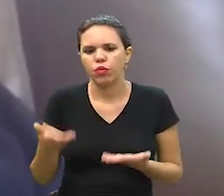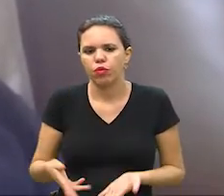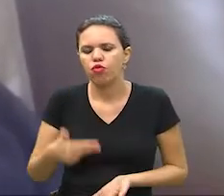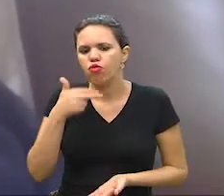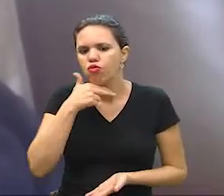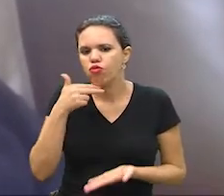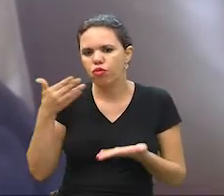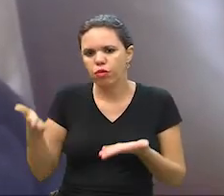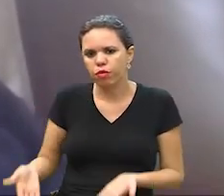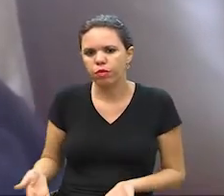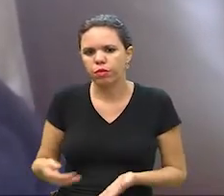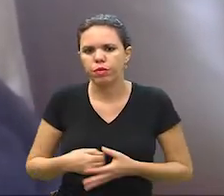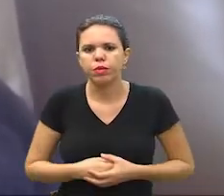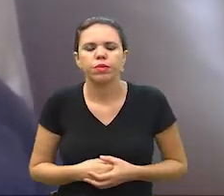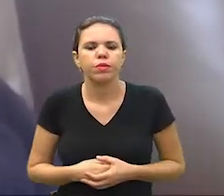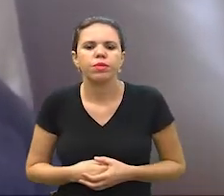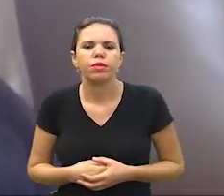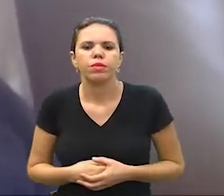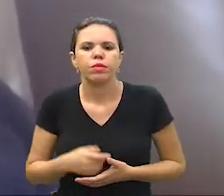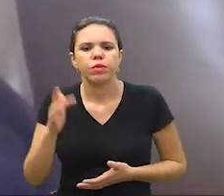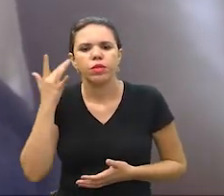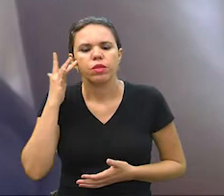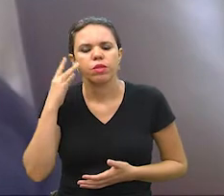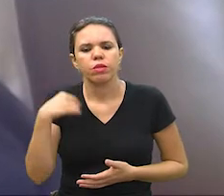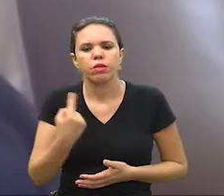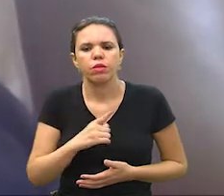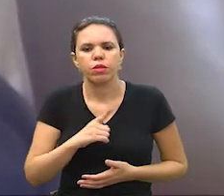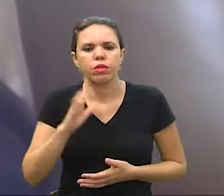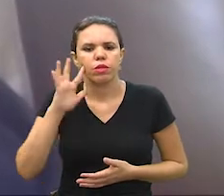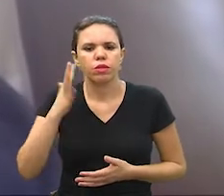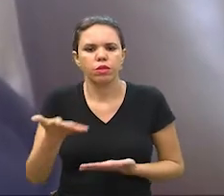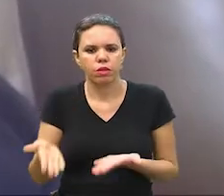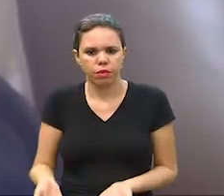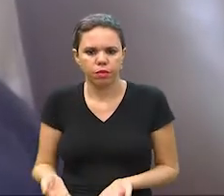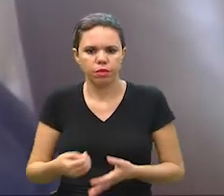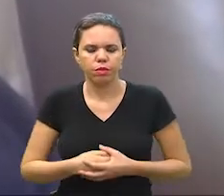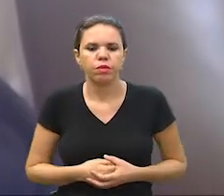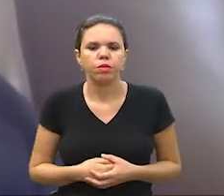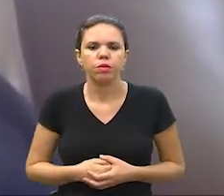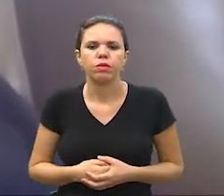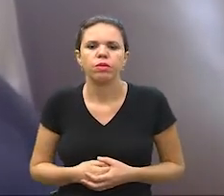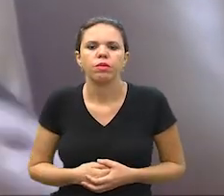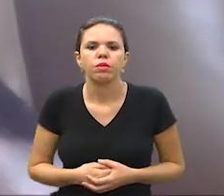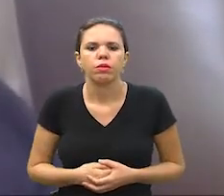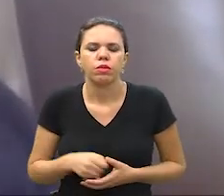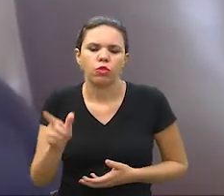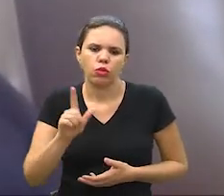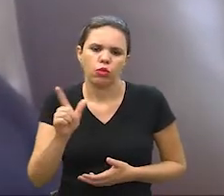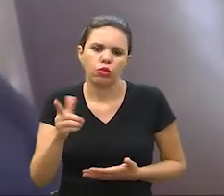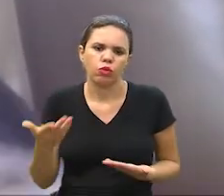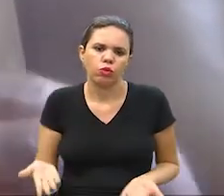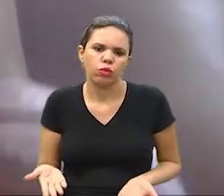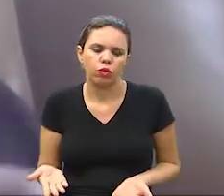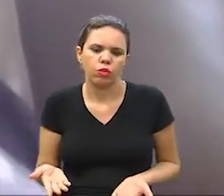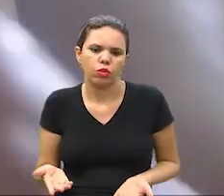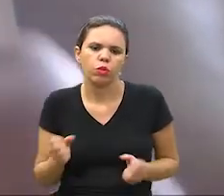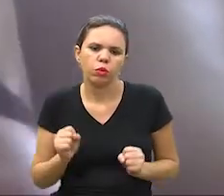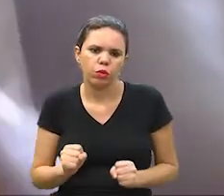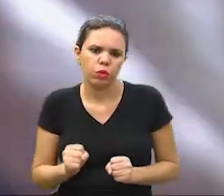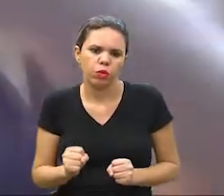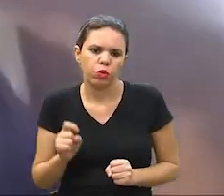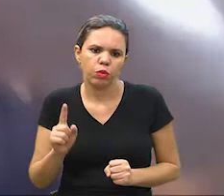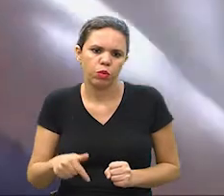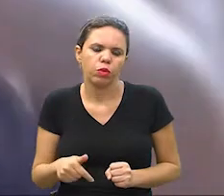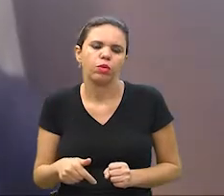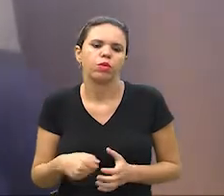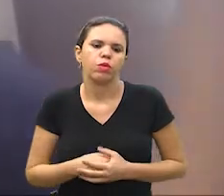meus netos aqui. Eu acho que nós temos que resolver aqui. Claro que podemos, com